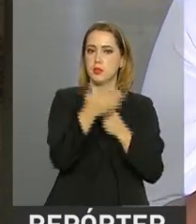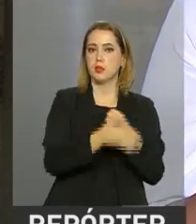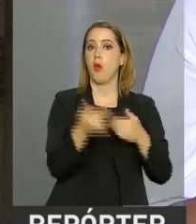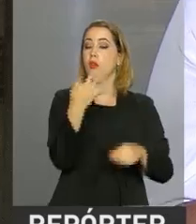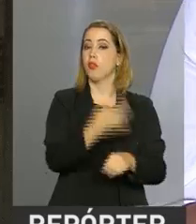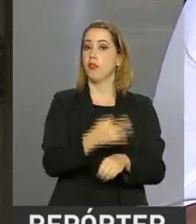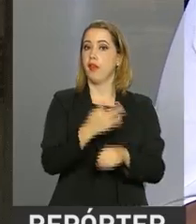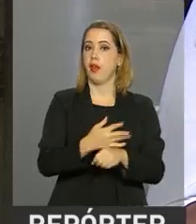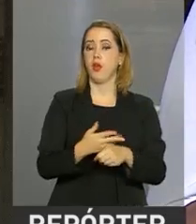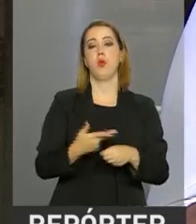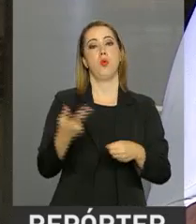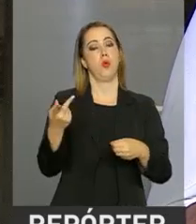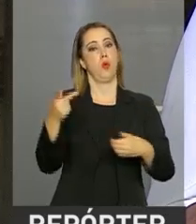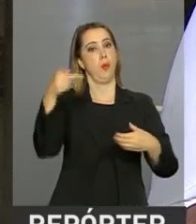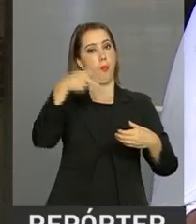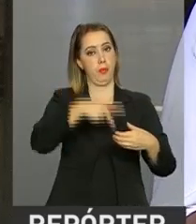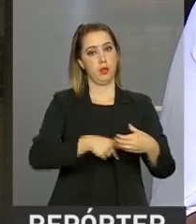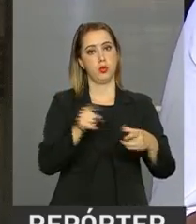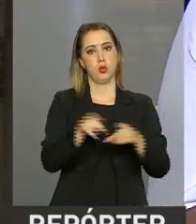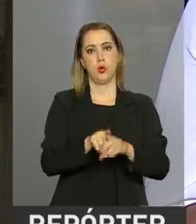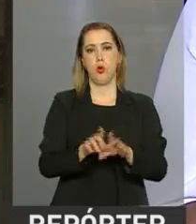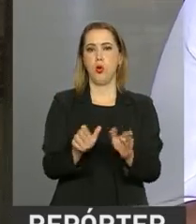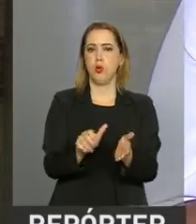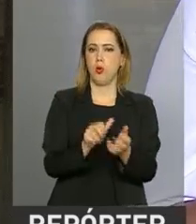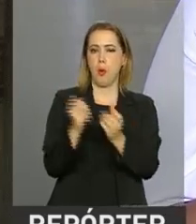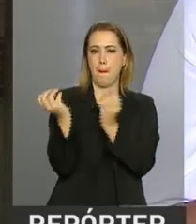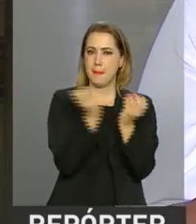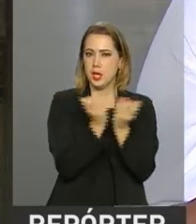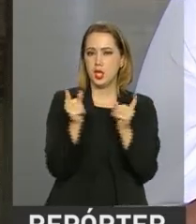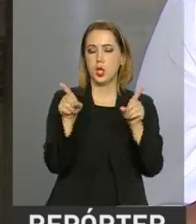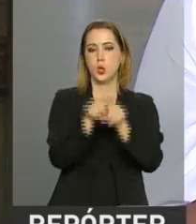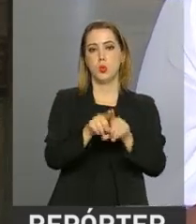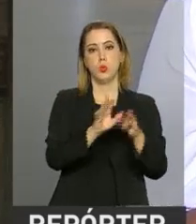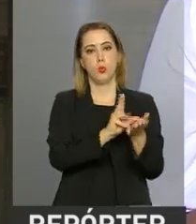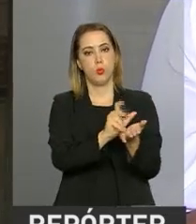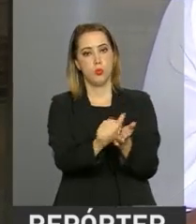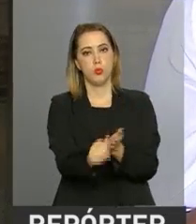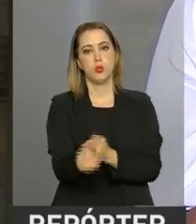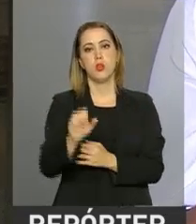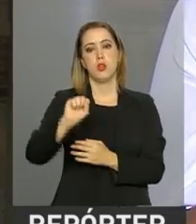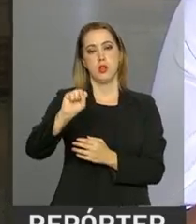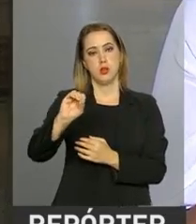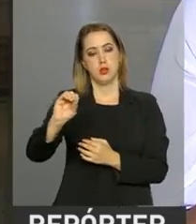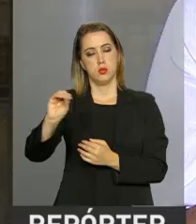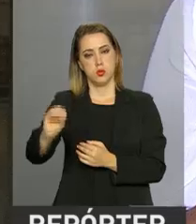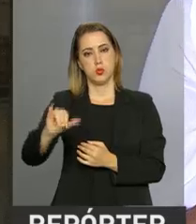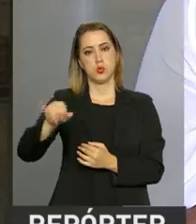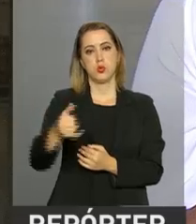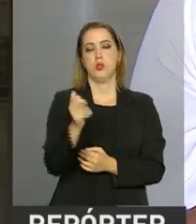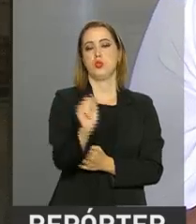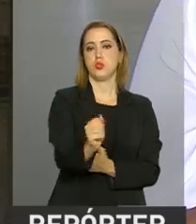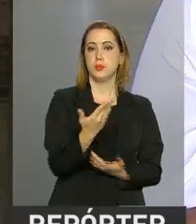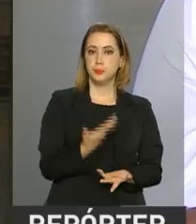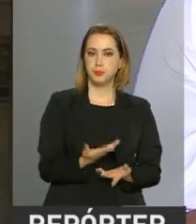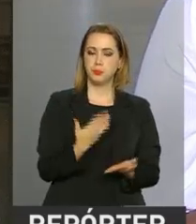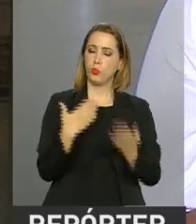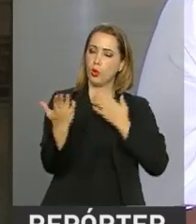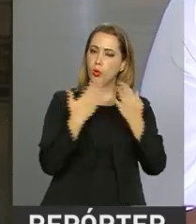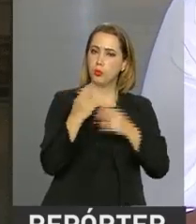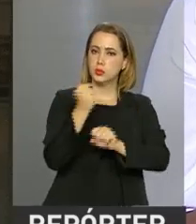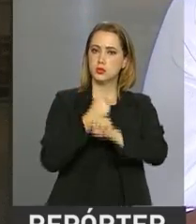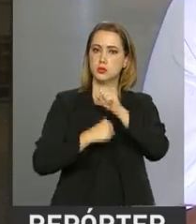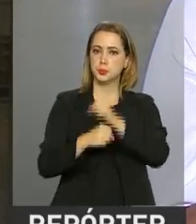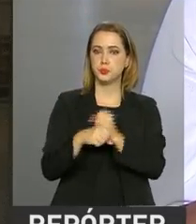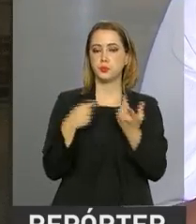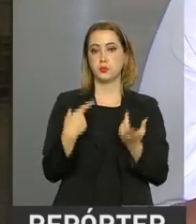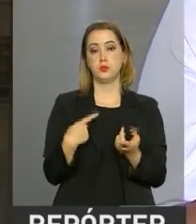ferro petróleo milho em grão soja e farelo de soja e olha Jaime em comparação com o mesmo período do ano passado passado